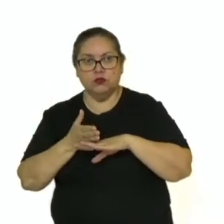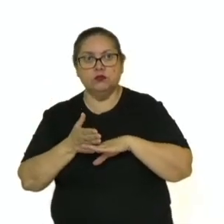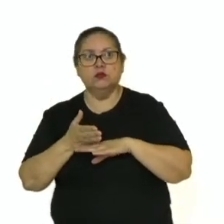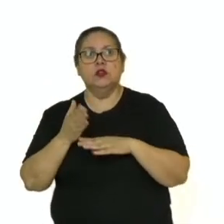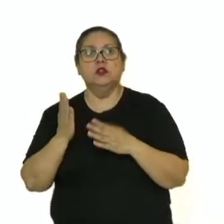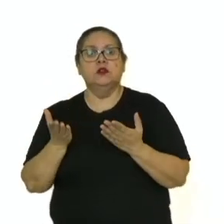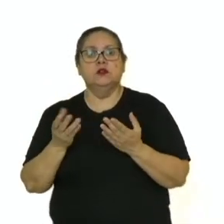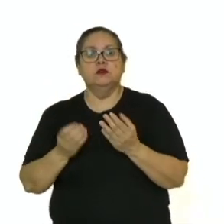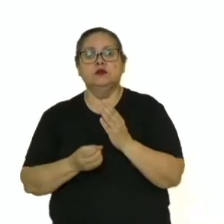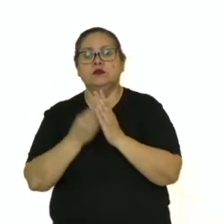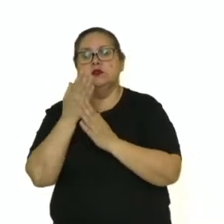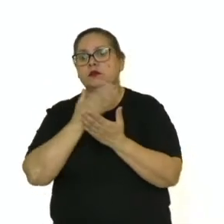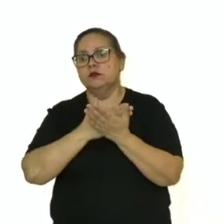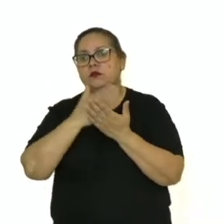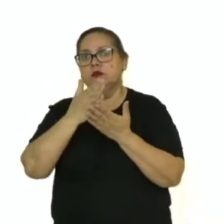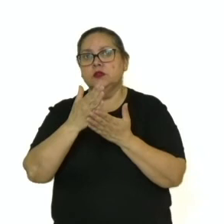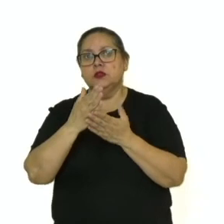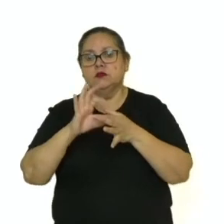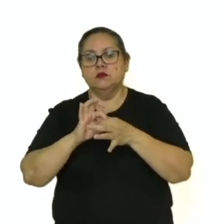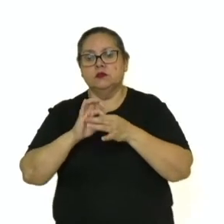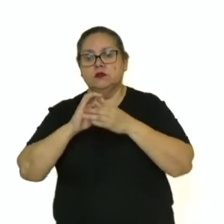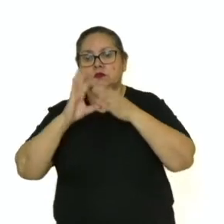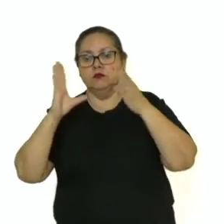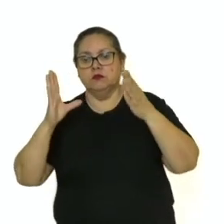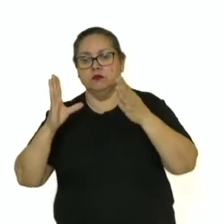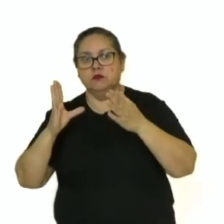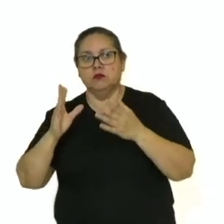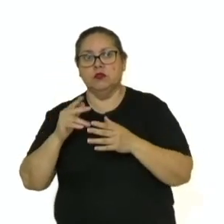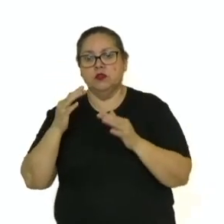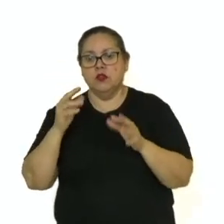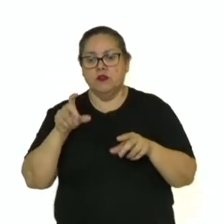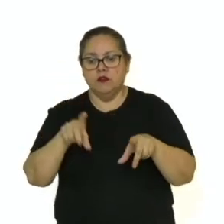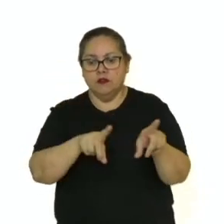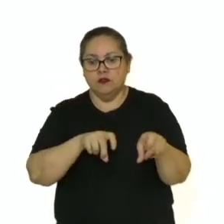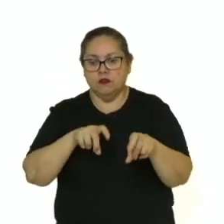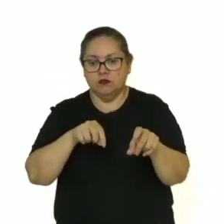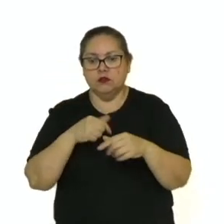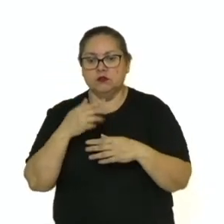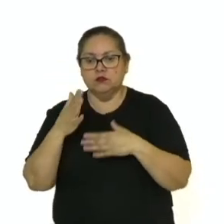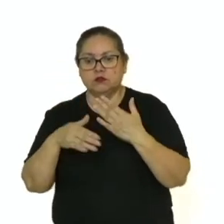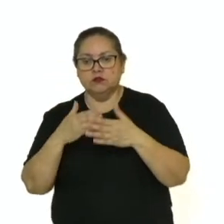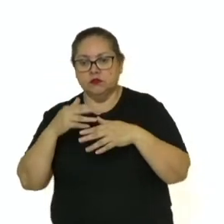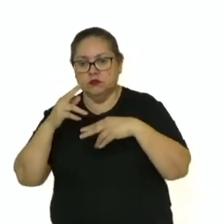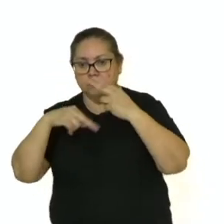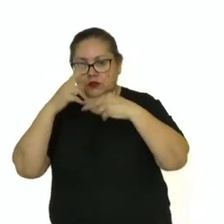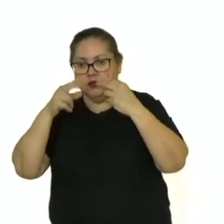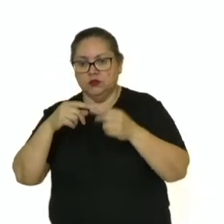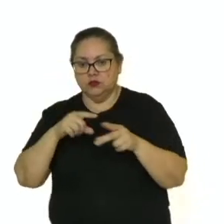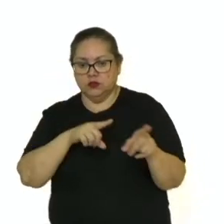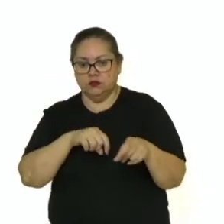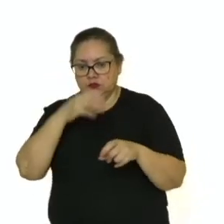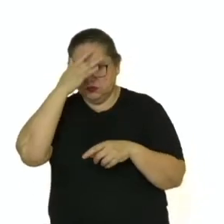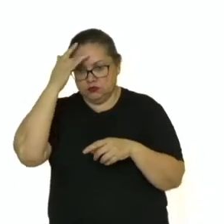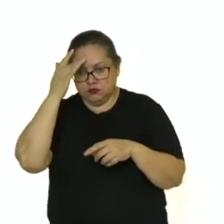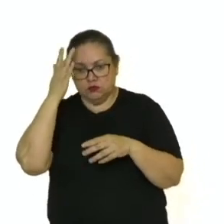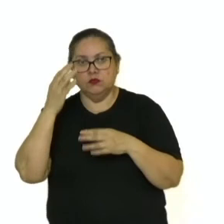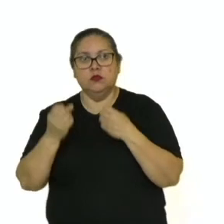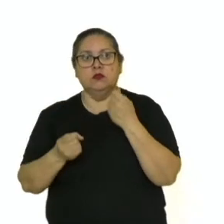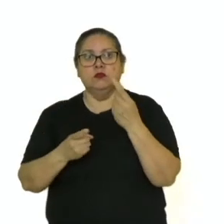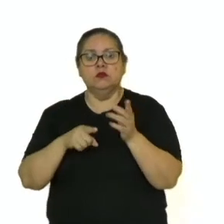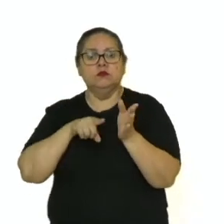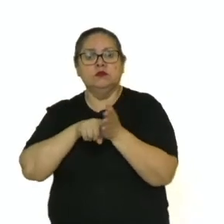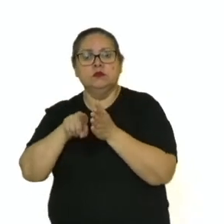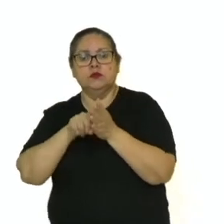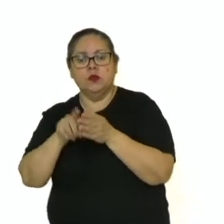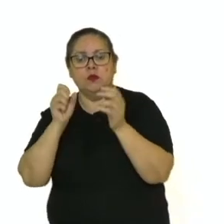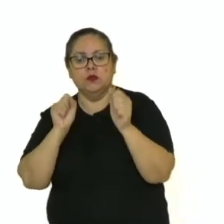moderno que surgiu a partir da desagregação do regime feudal, impulsionada pelas revoltas camponesas, as quais questionavam o